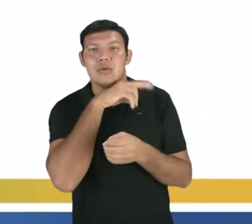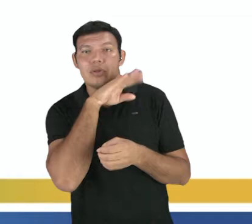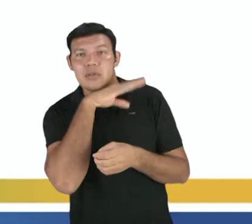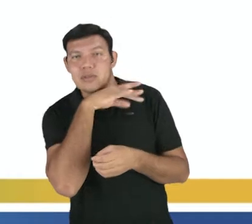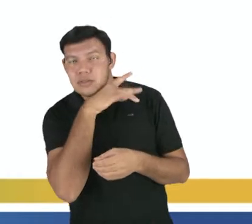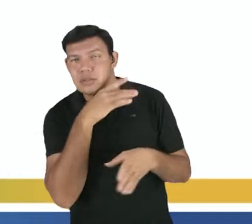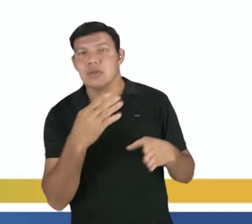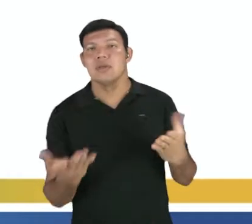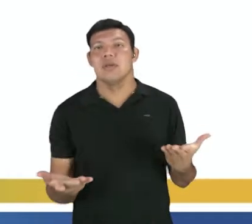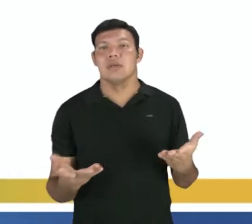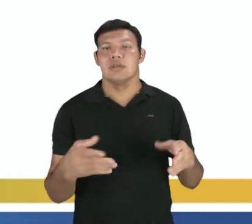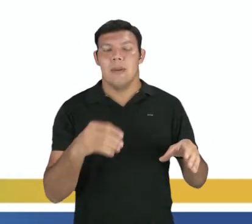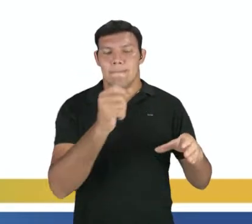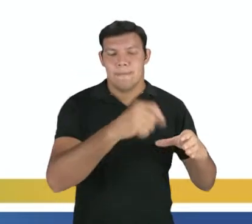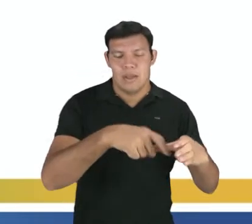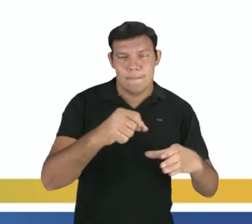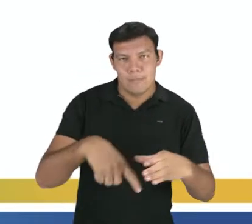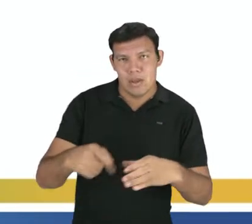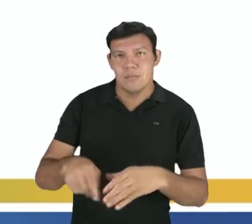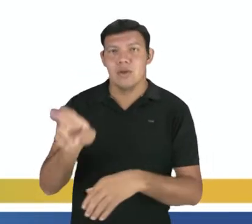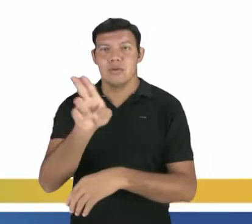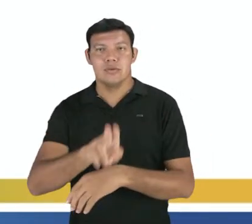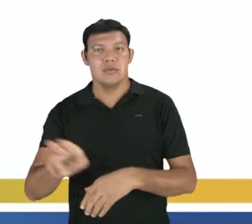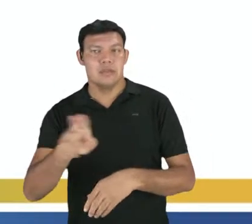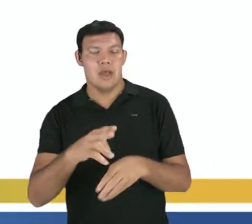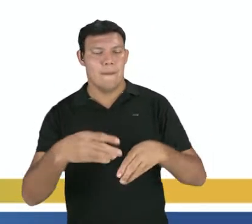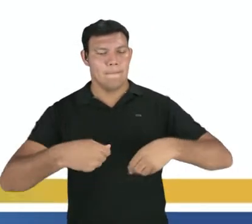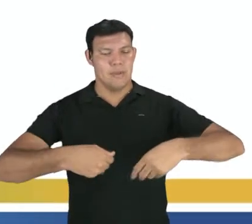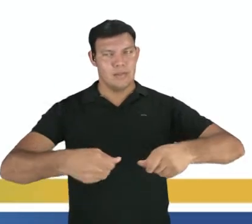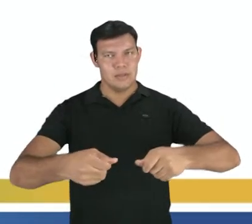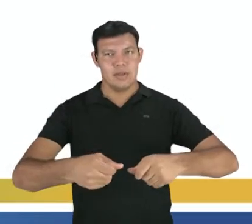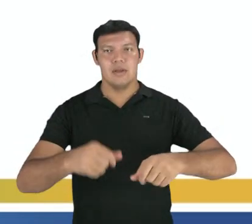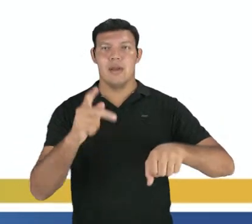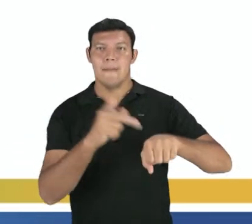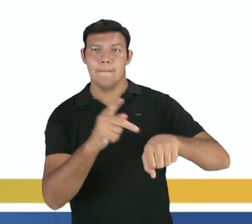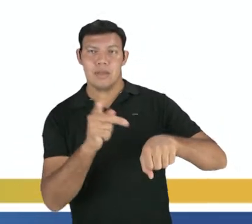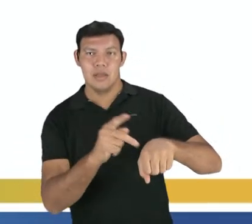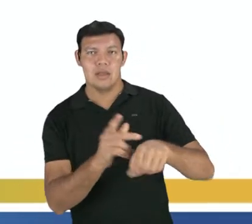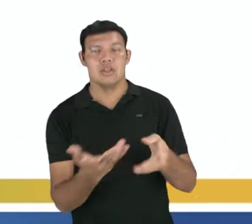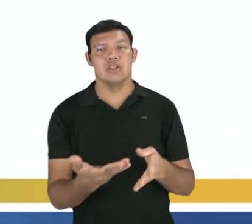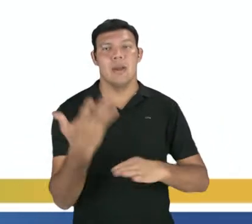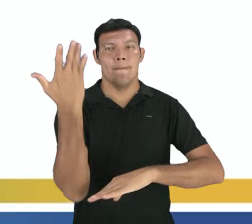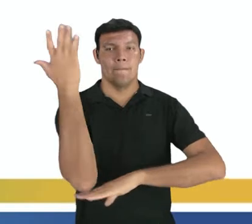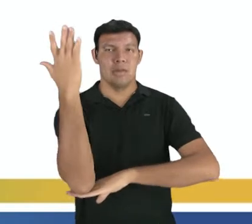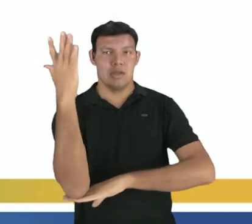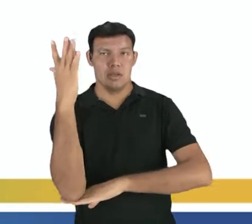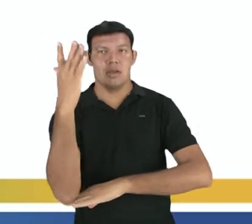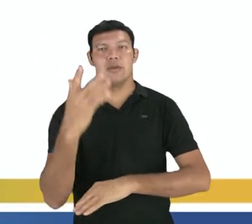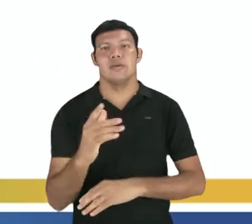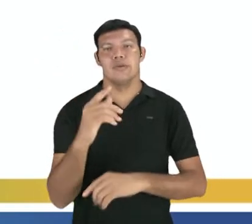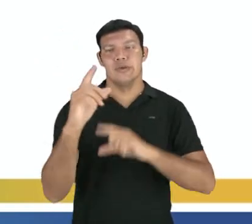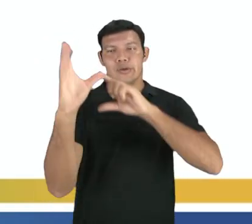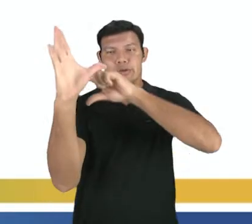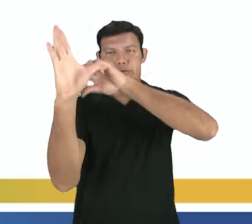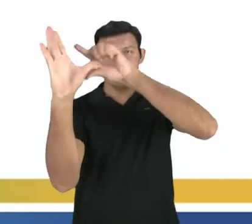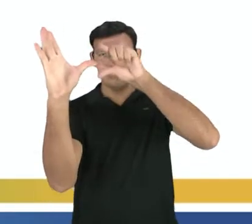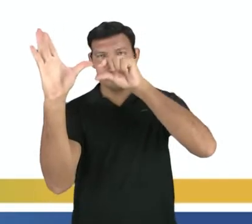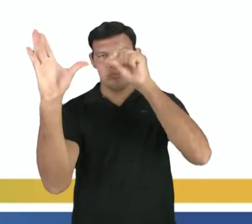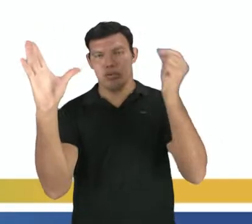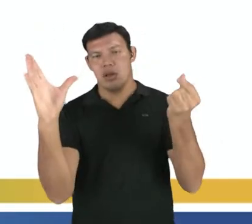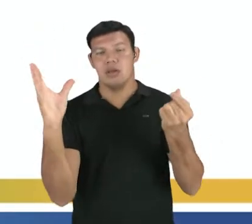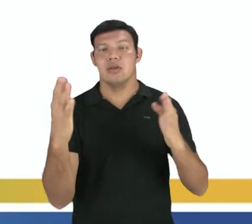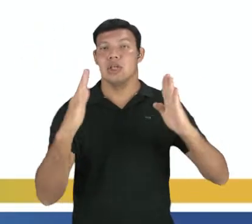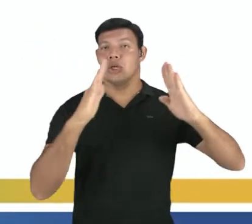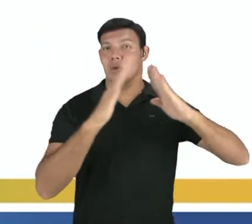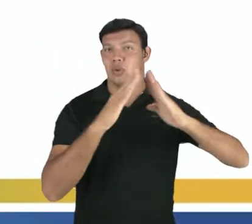né, utilizando madeira, barro, pedras, folhas secas. E o interesse por essas